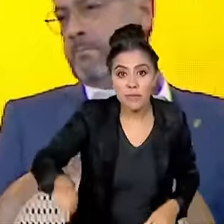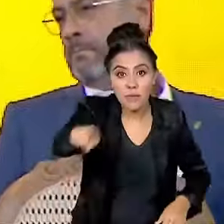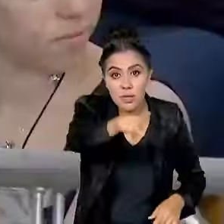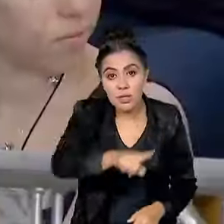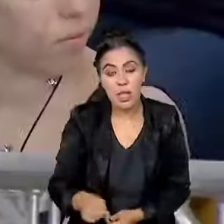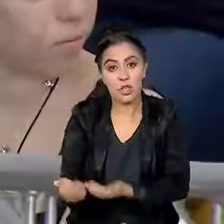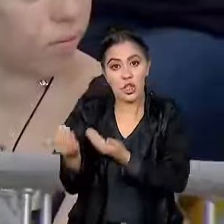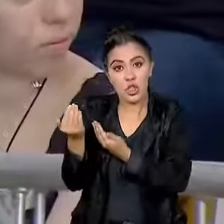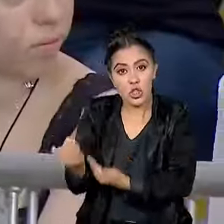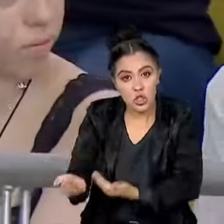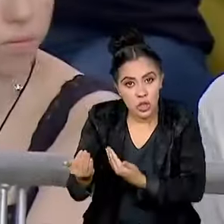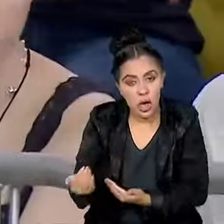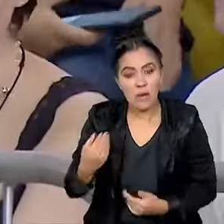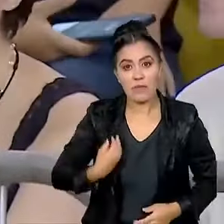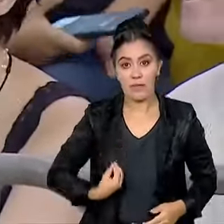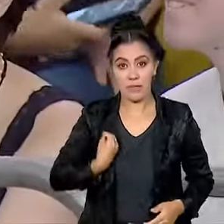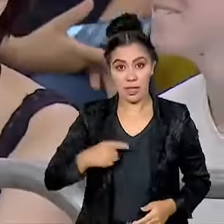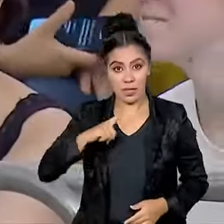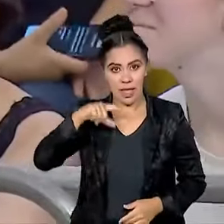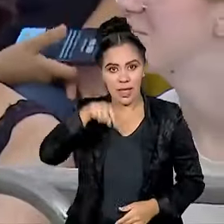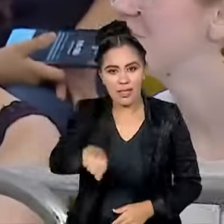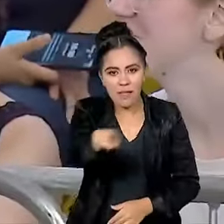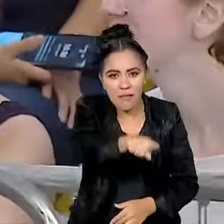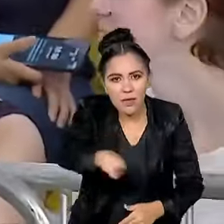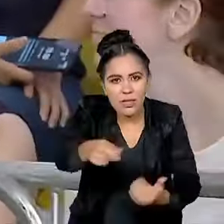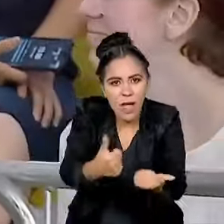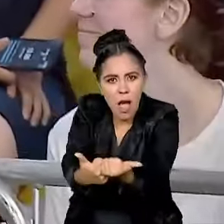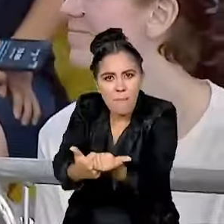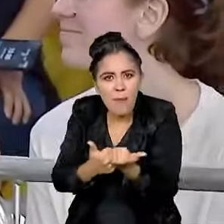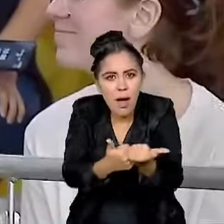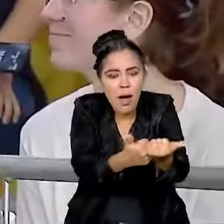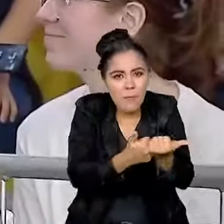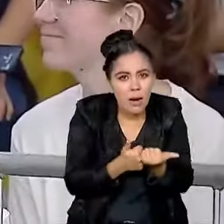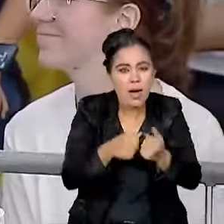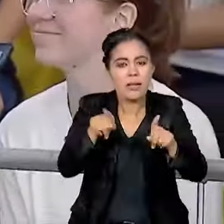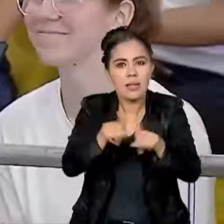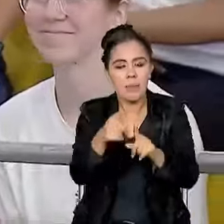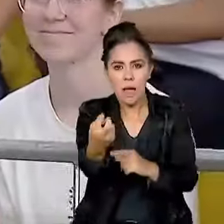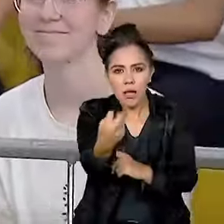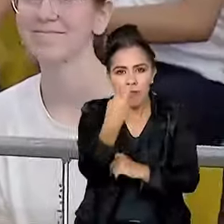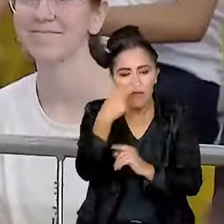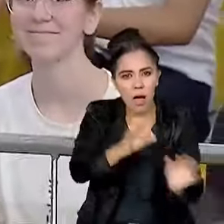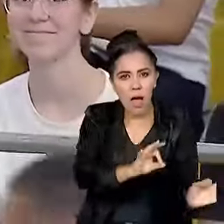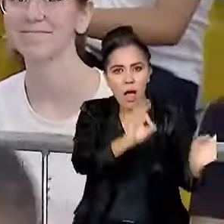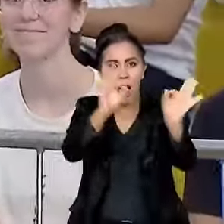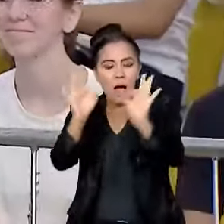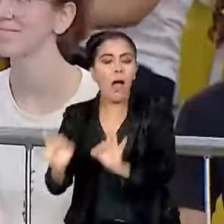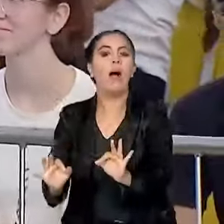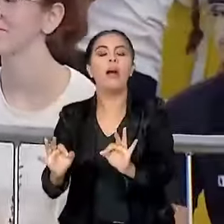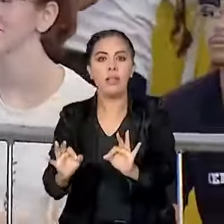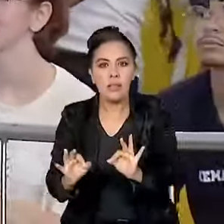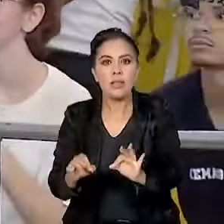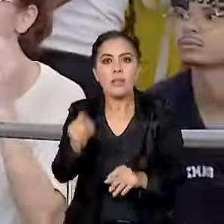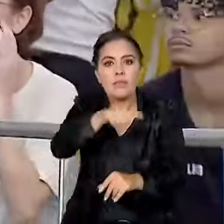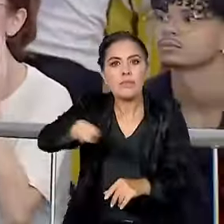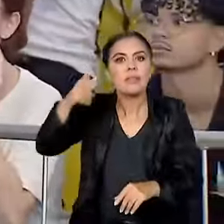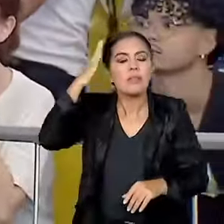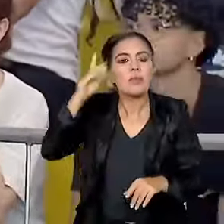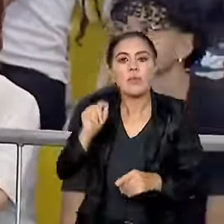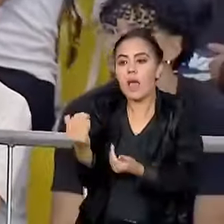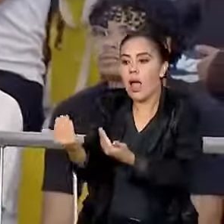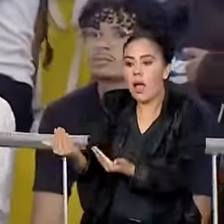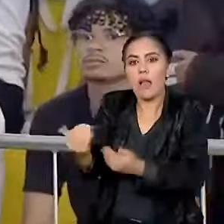estão aqui hoje nos apoiando, que estão aqui ouvindo, que vocês levem adiante o que é o Juventude Negra